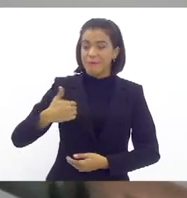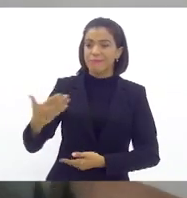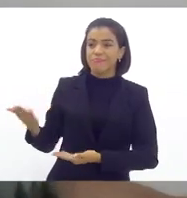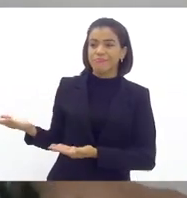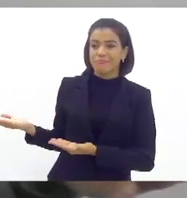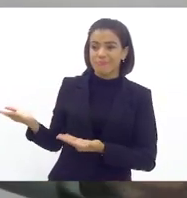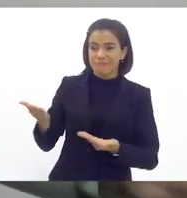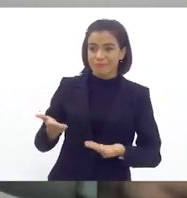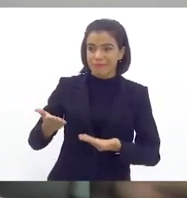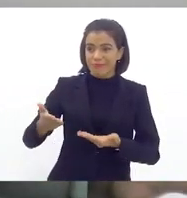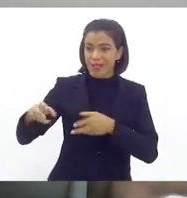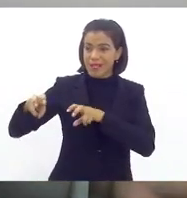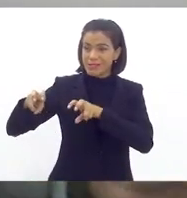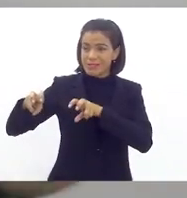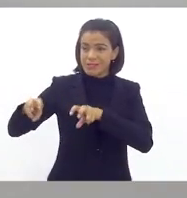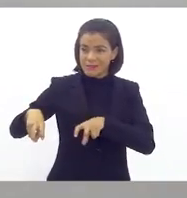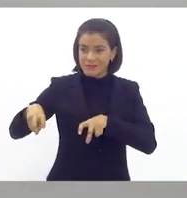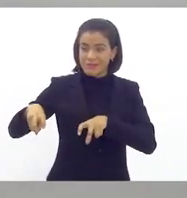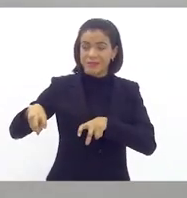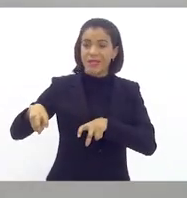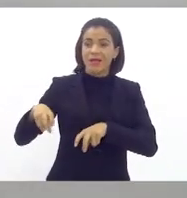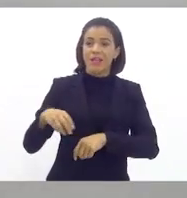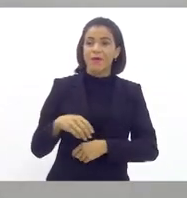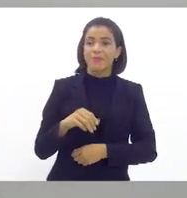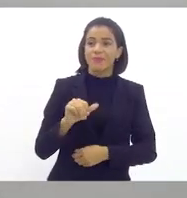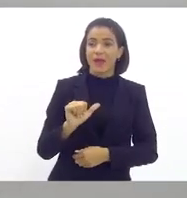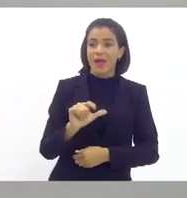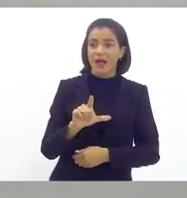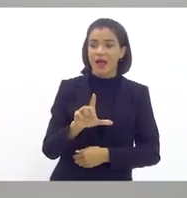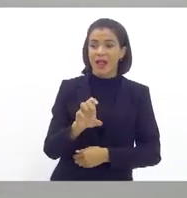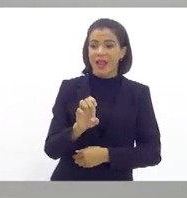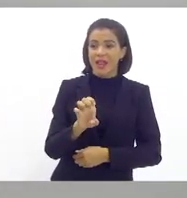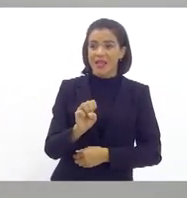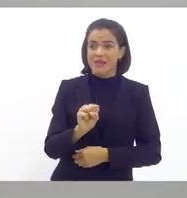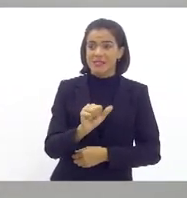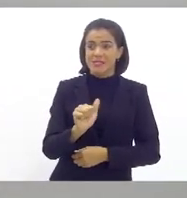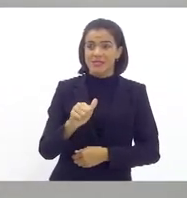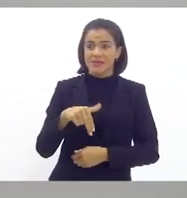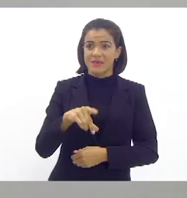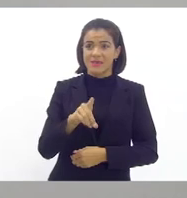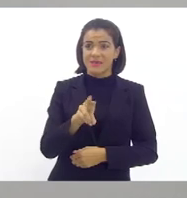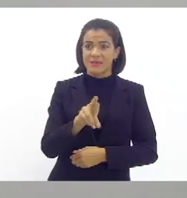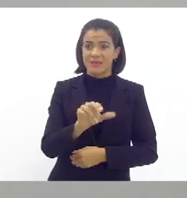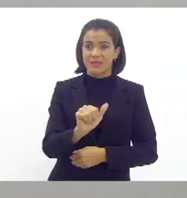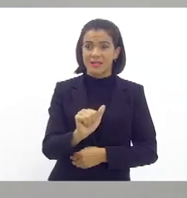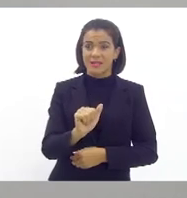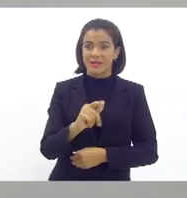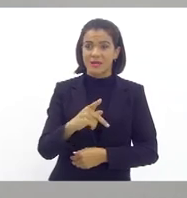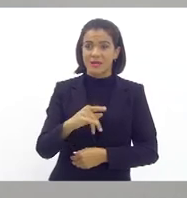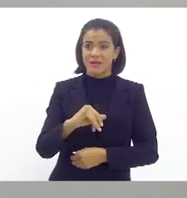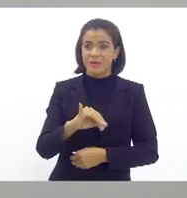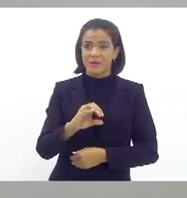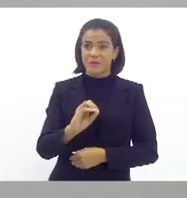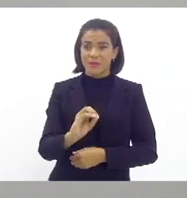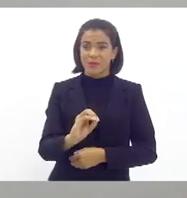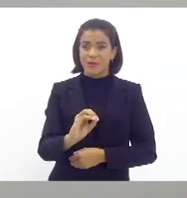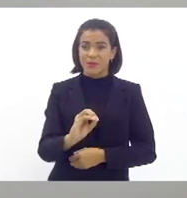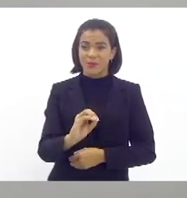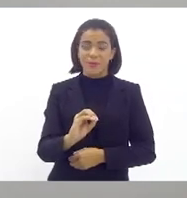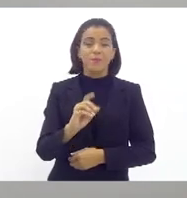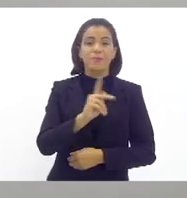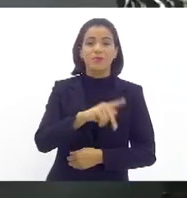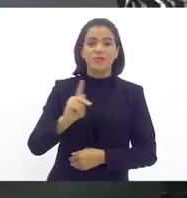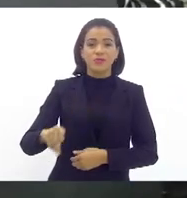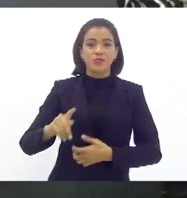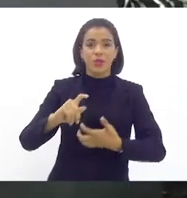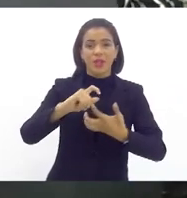vir compor a mesa é a Alessandra Pio, professora da Universidade Federal Rural do Rio